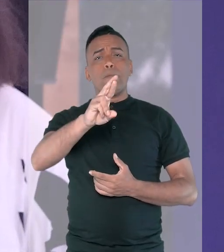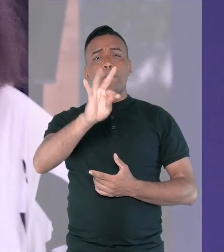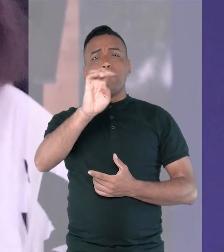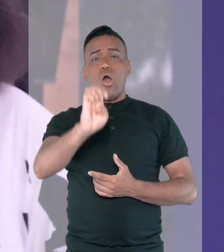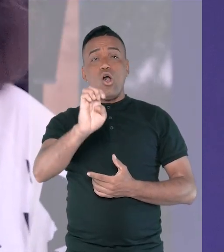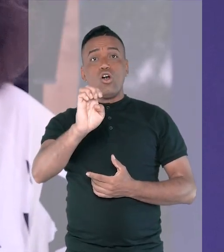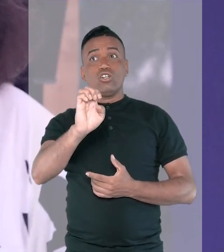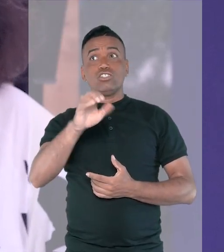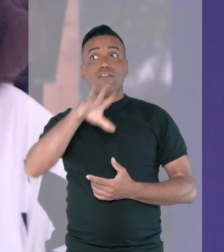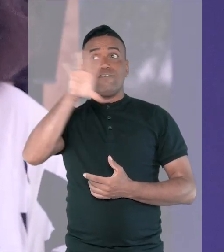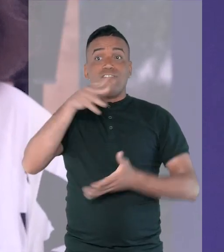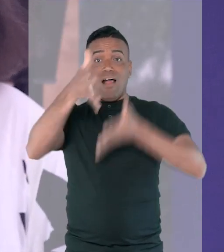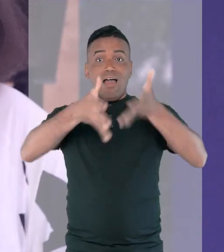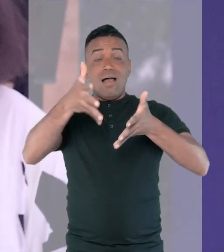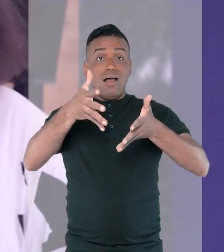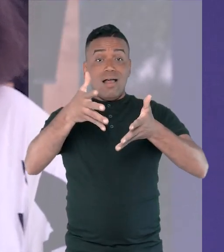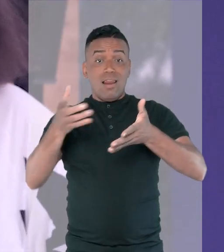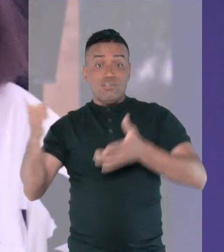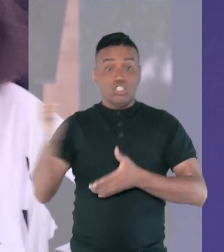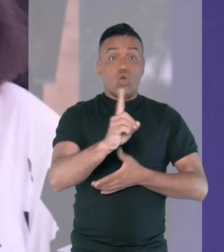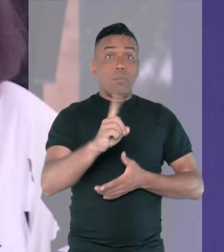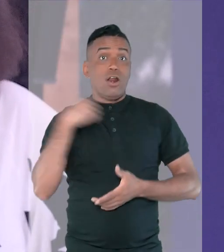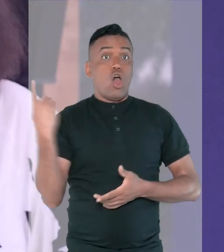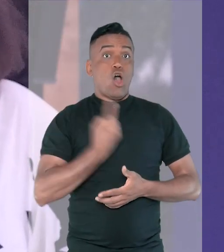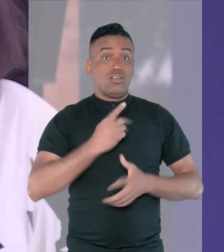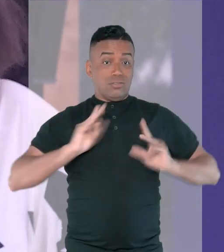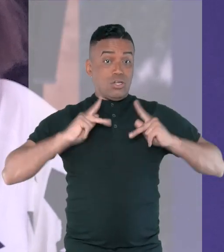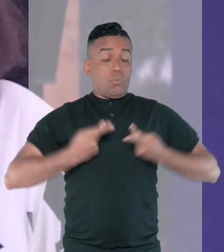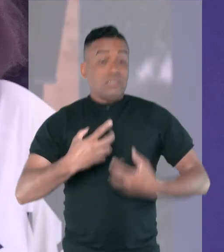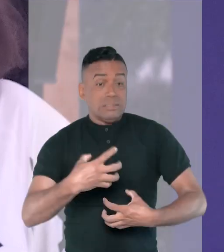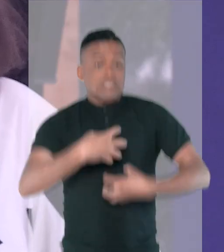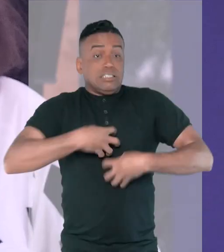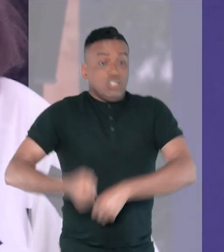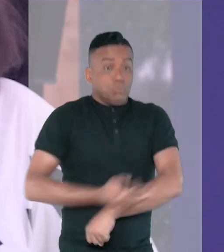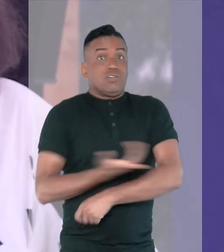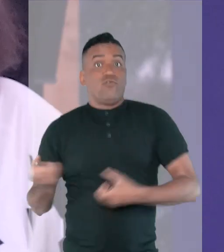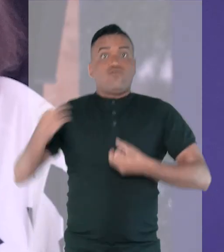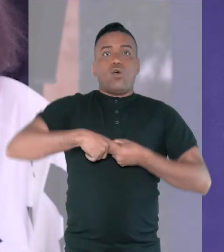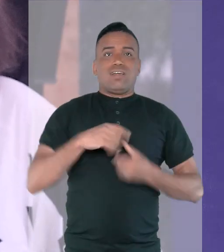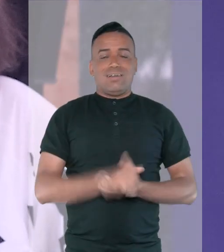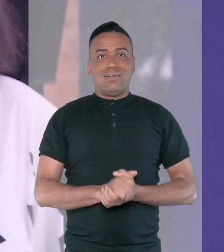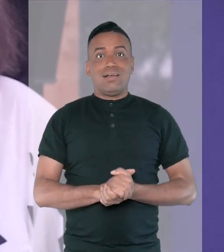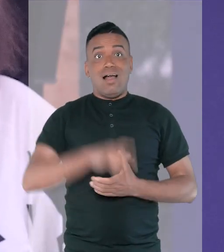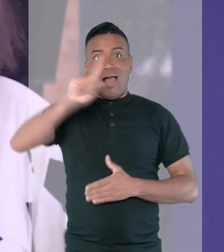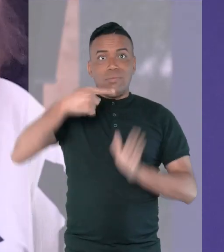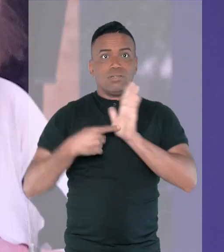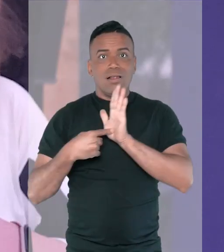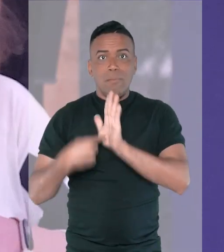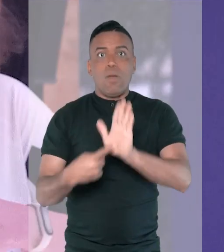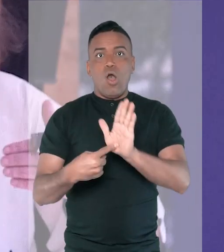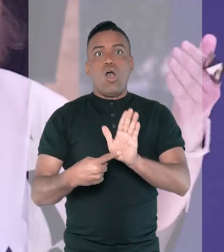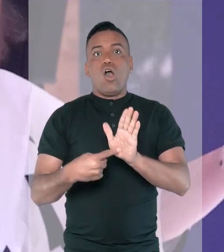falar, que ela veio para a gente voltar a sentir. Achei isso belíssimo. E depois ela